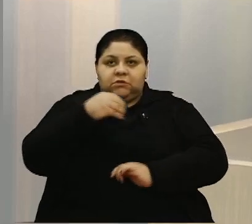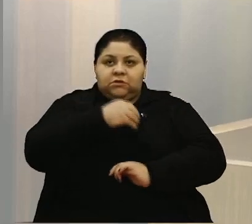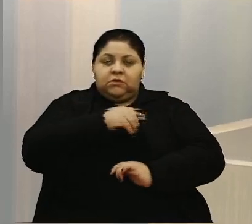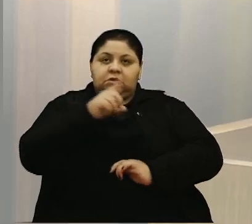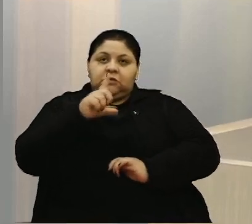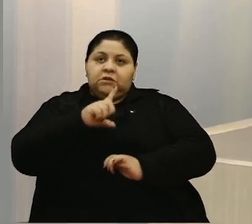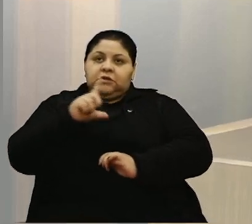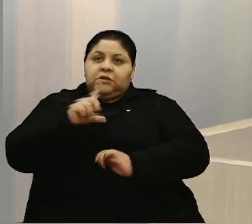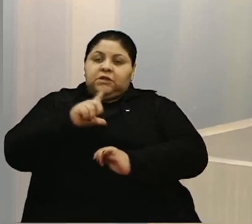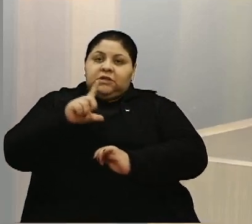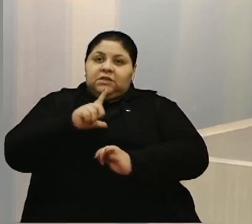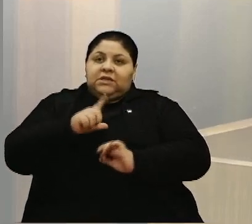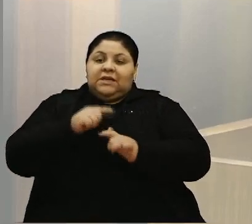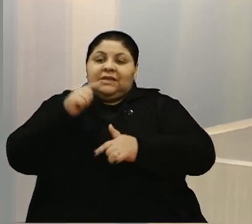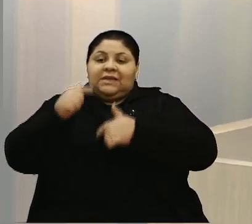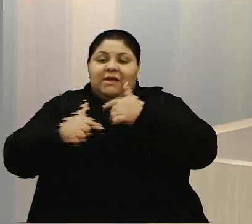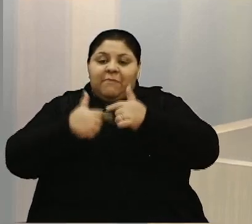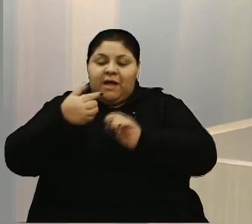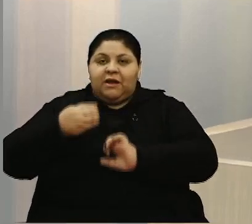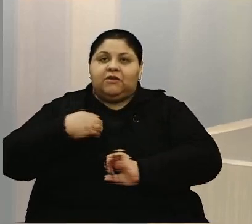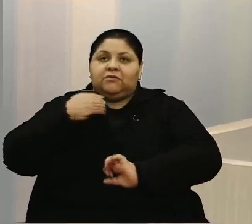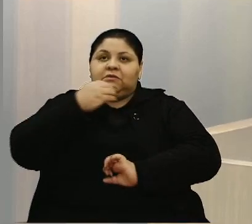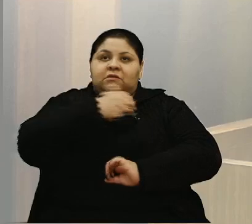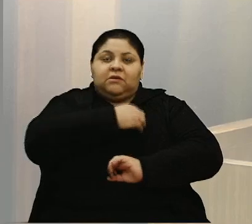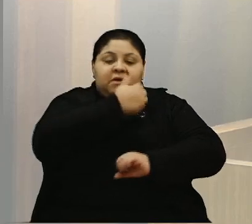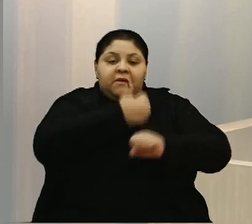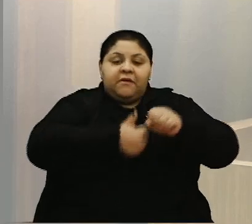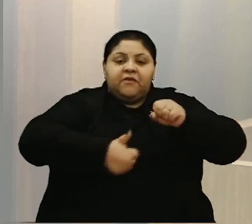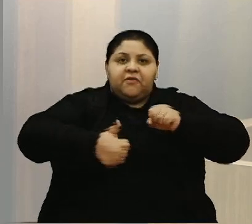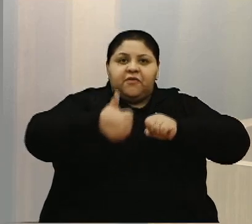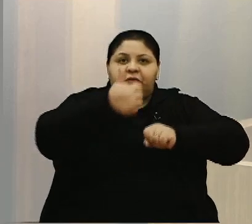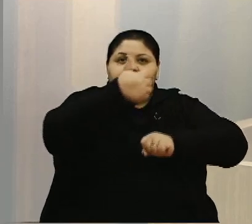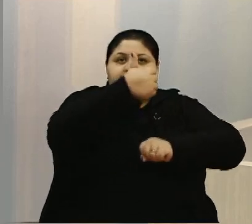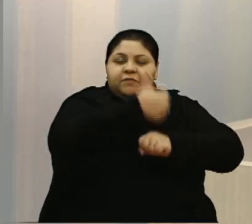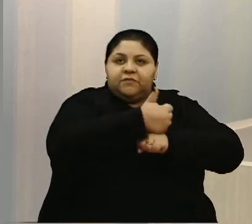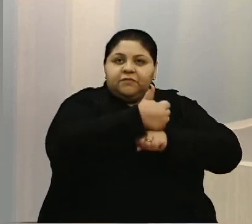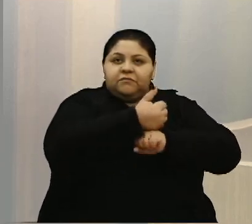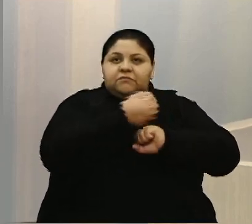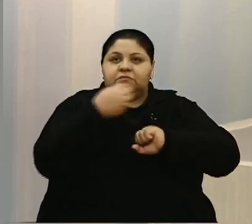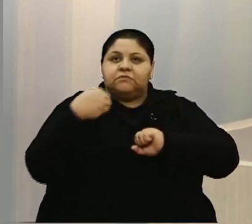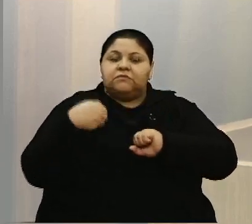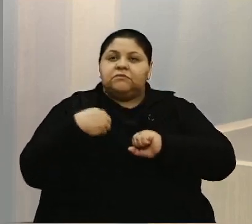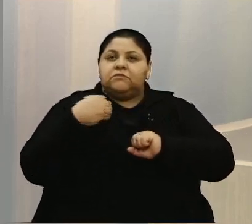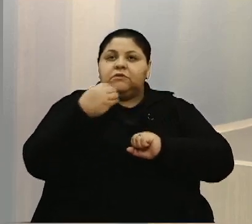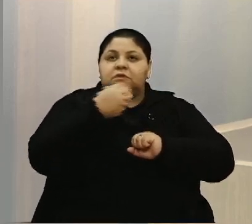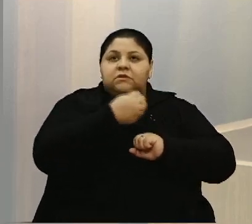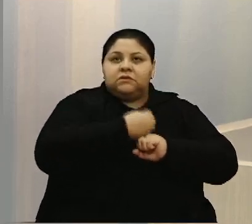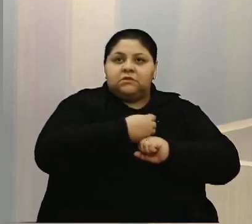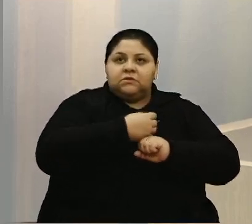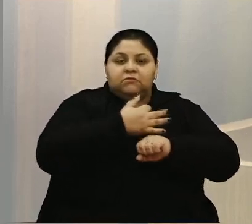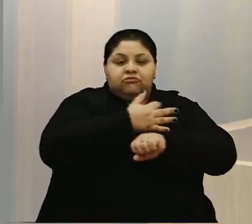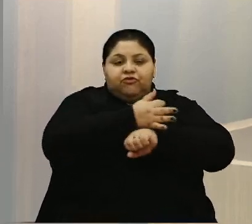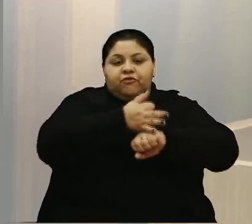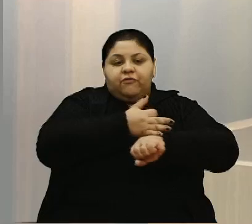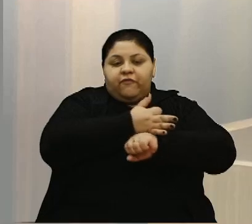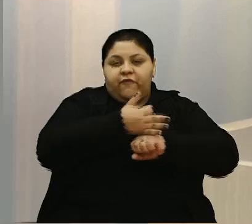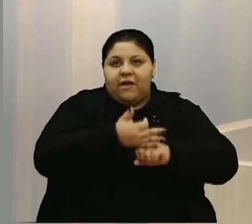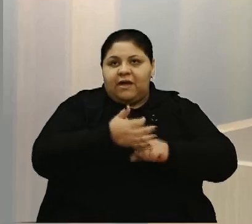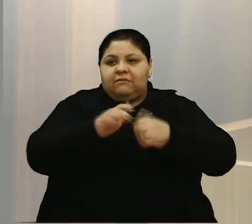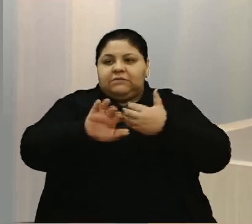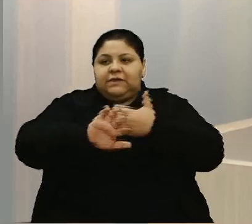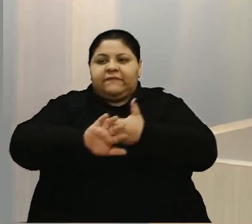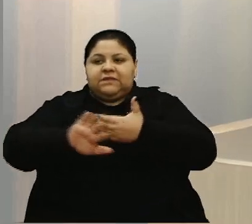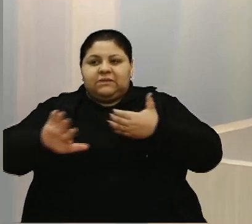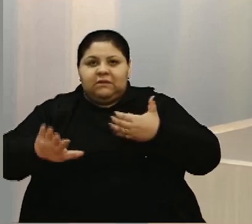mão de obra médica para substituir aqueles médicos que estão de férias, que estão de